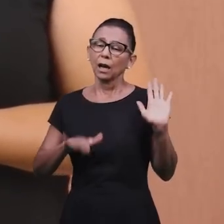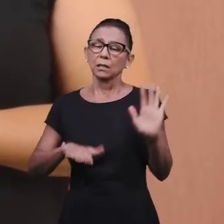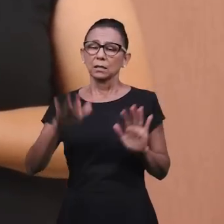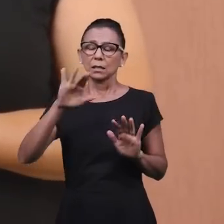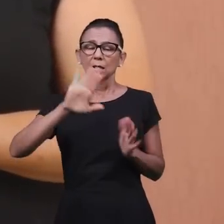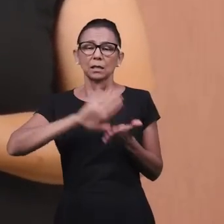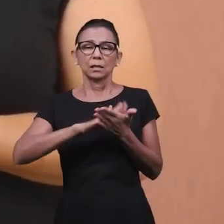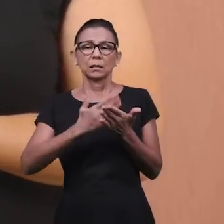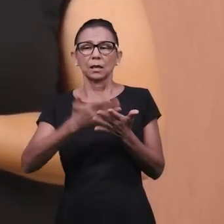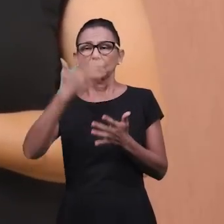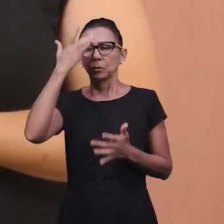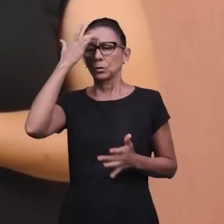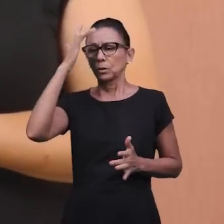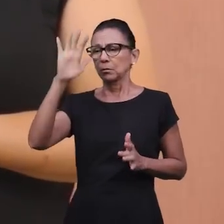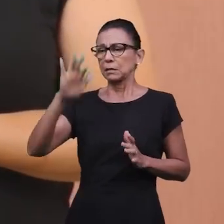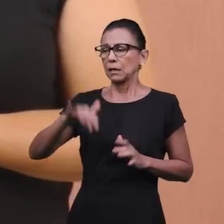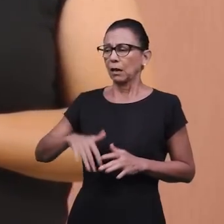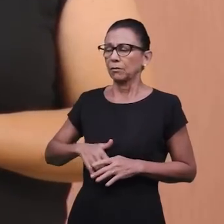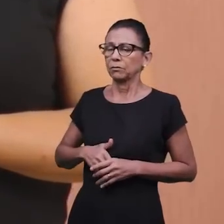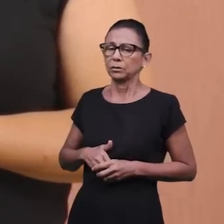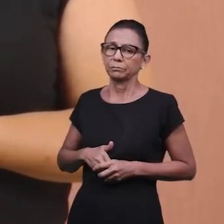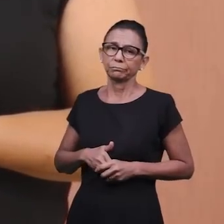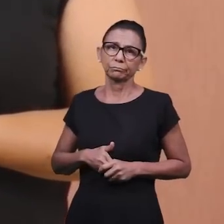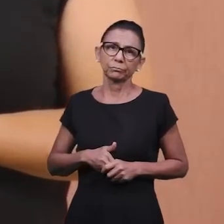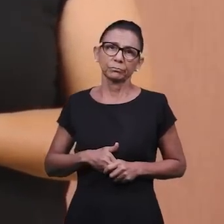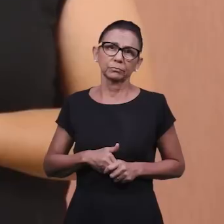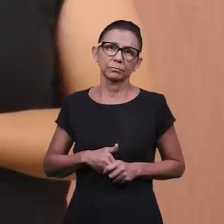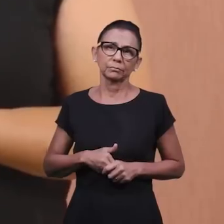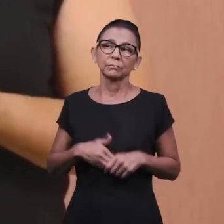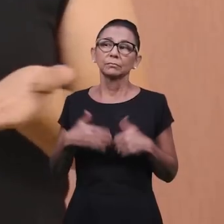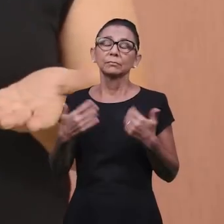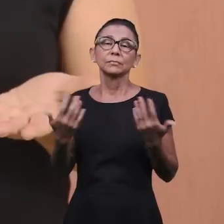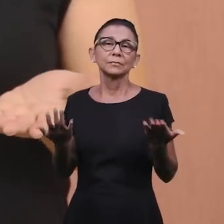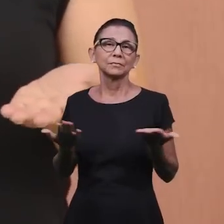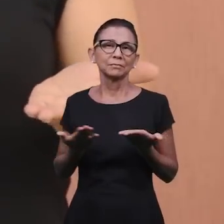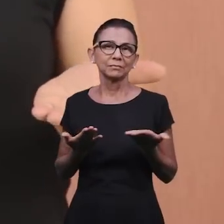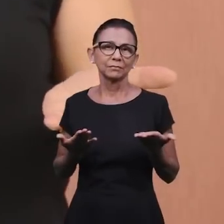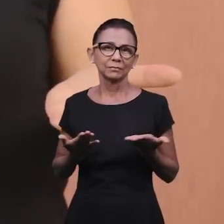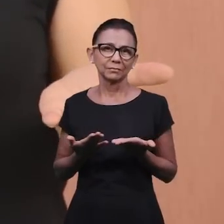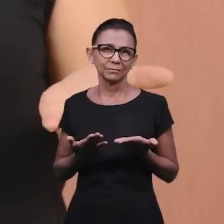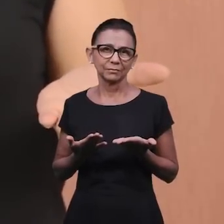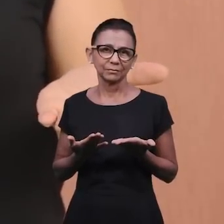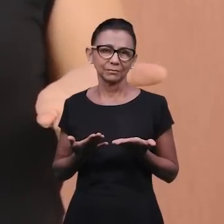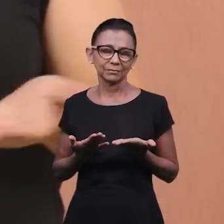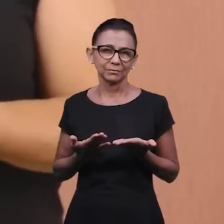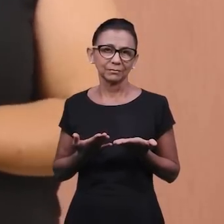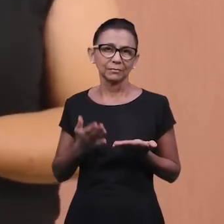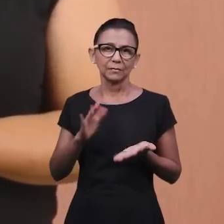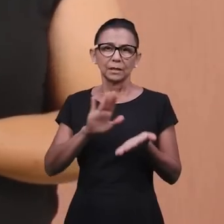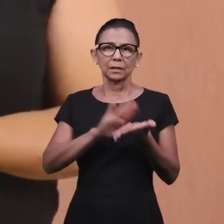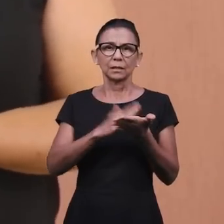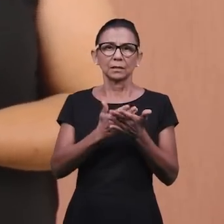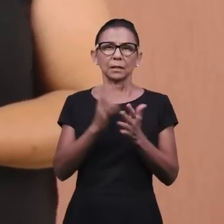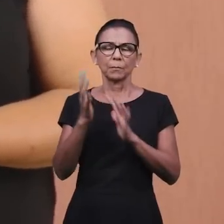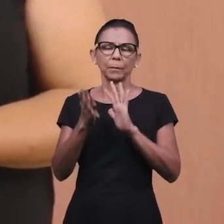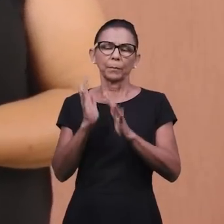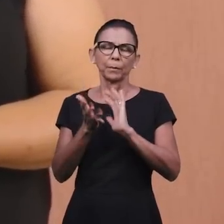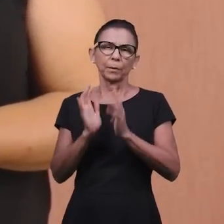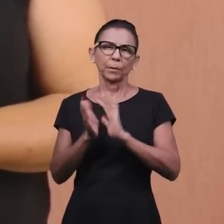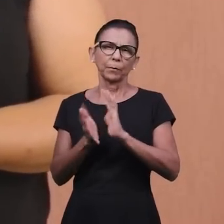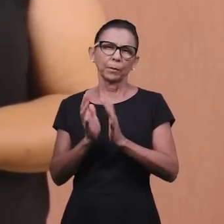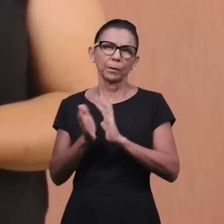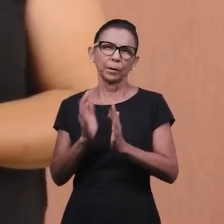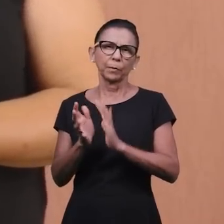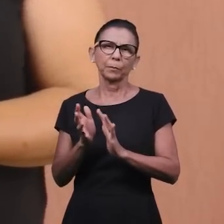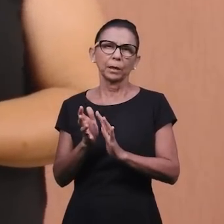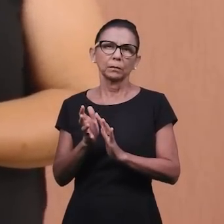o significado também, igual aconteceu com a Rosana. Na hora do culto a gente não para e pergunta para o pastor o significado da palavra. Não dá tempo. Não dá tempo. E aí ele